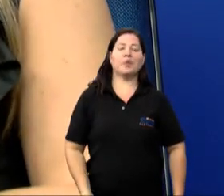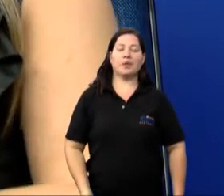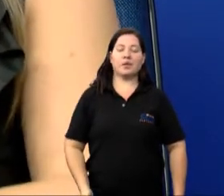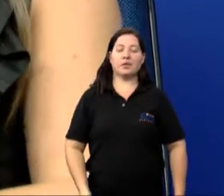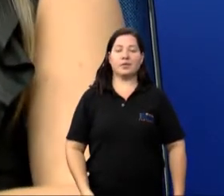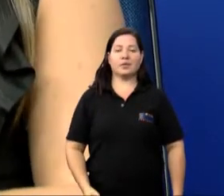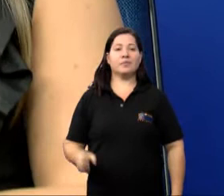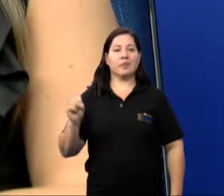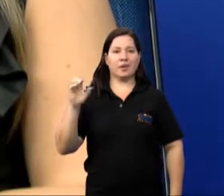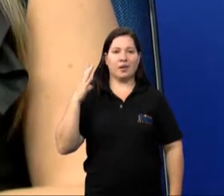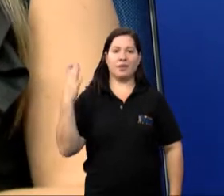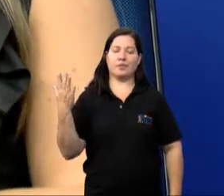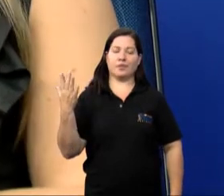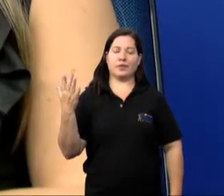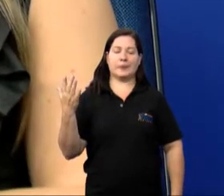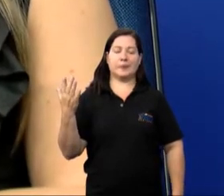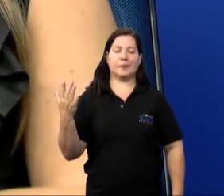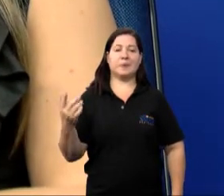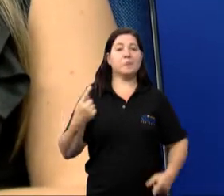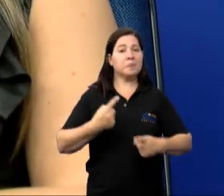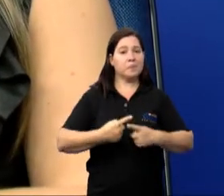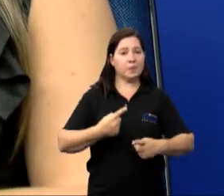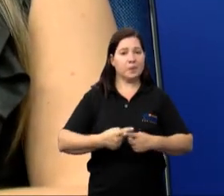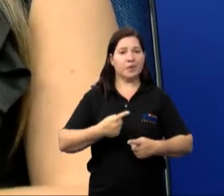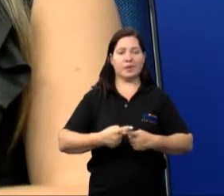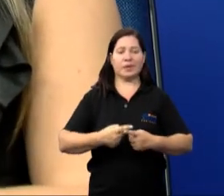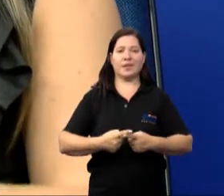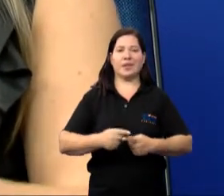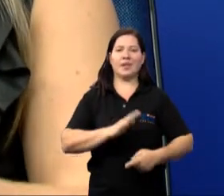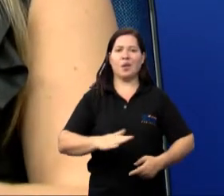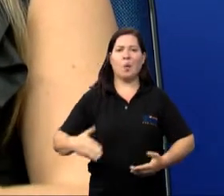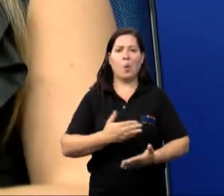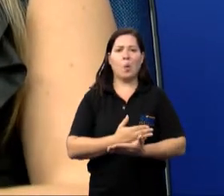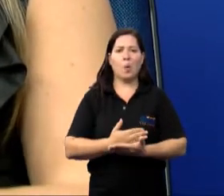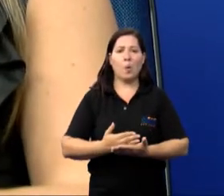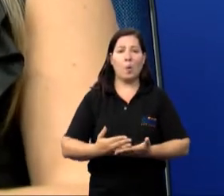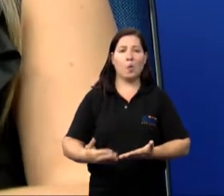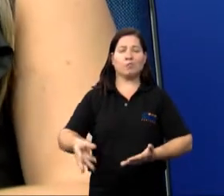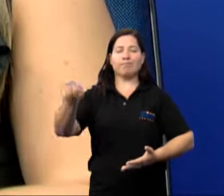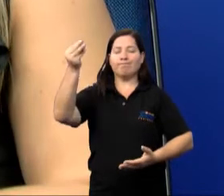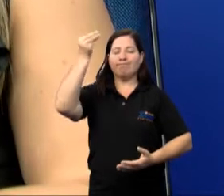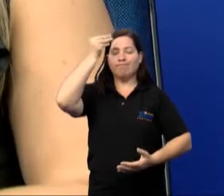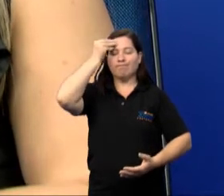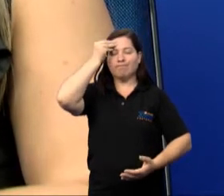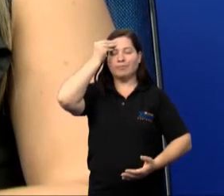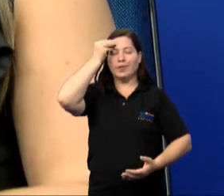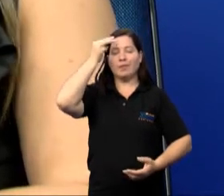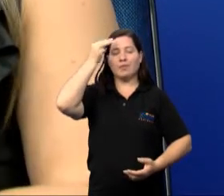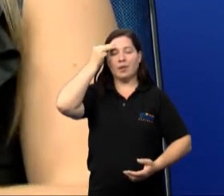grande. Porque é nesse período em que as crianças começam a assimilar o que está ao seu redor e nós temos que